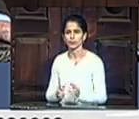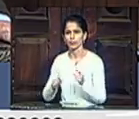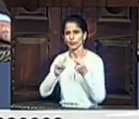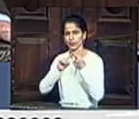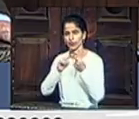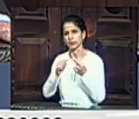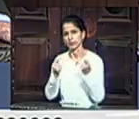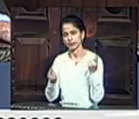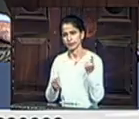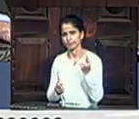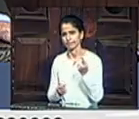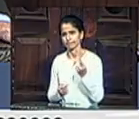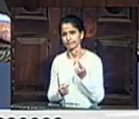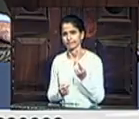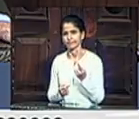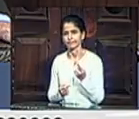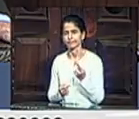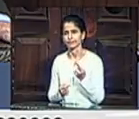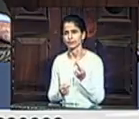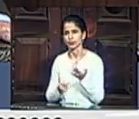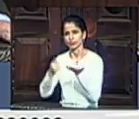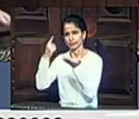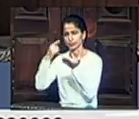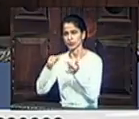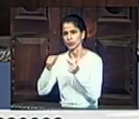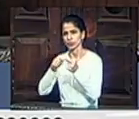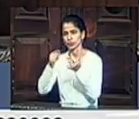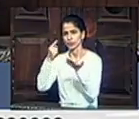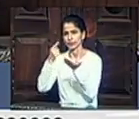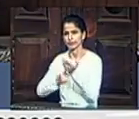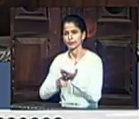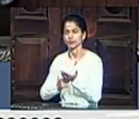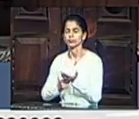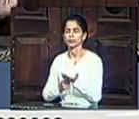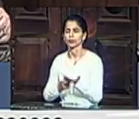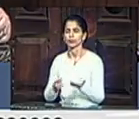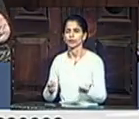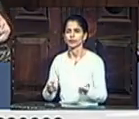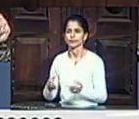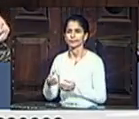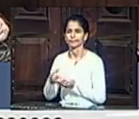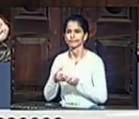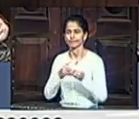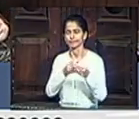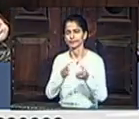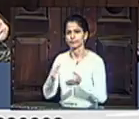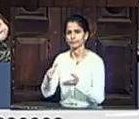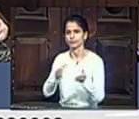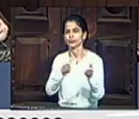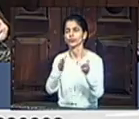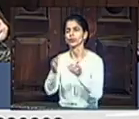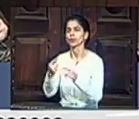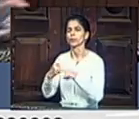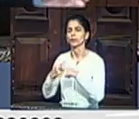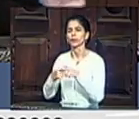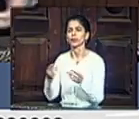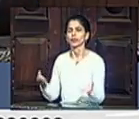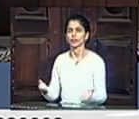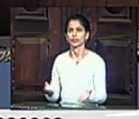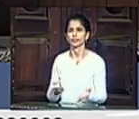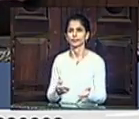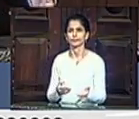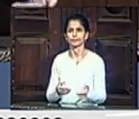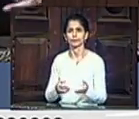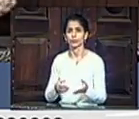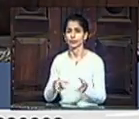primeiro ponto desse que eu chamo pacto de travessia, e por que eu chamo pacto de travessia, deputado Aleomar? Porque diante